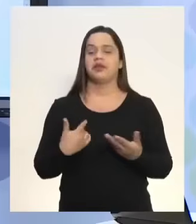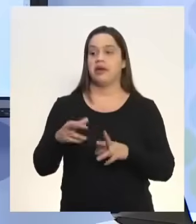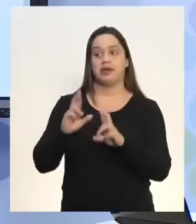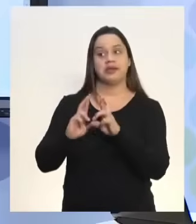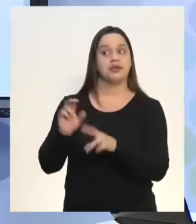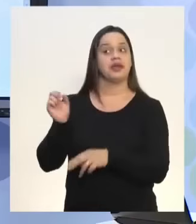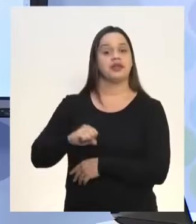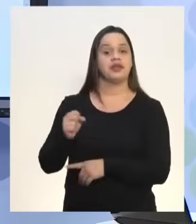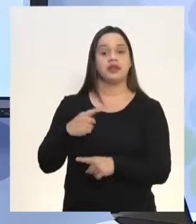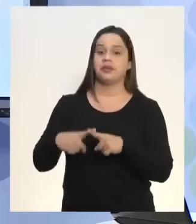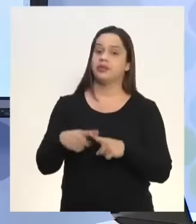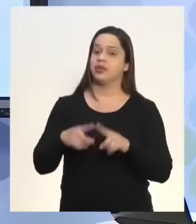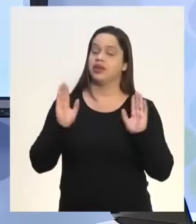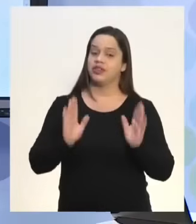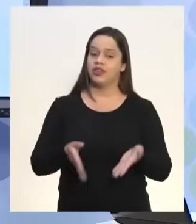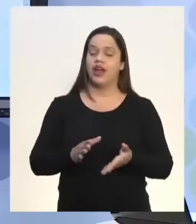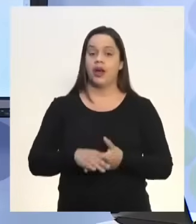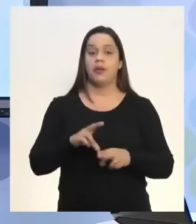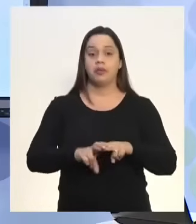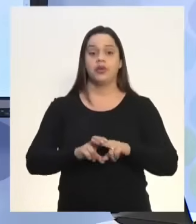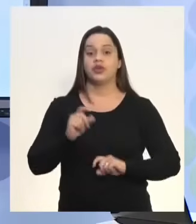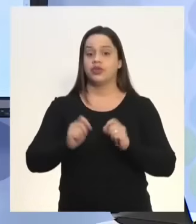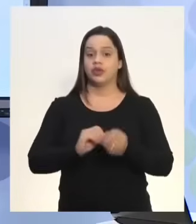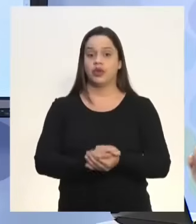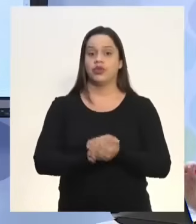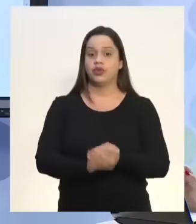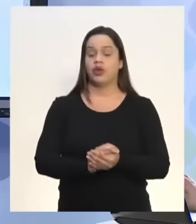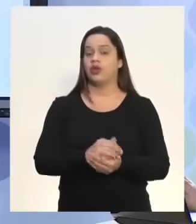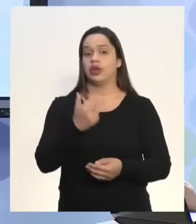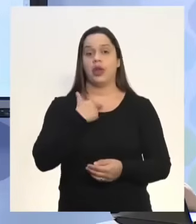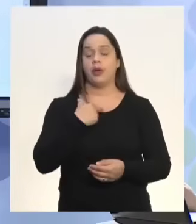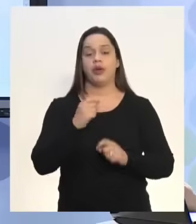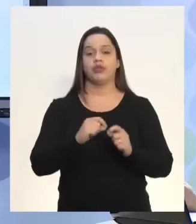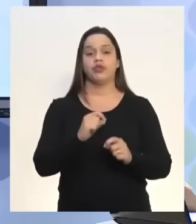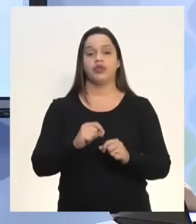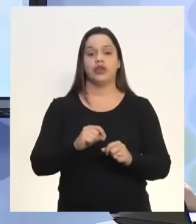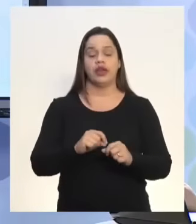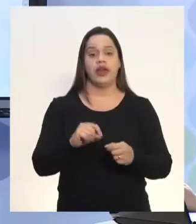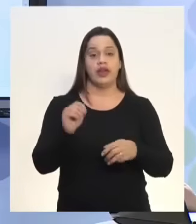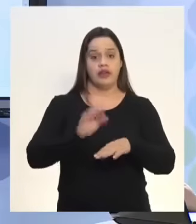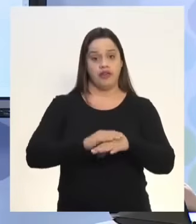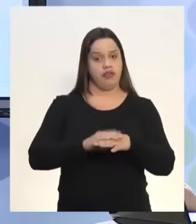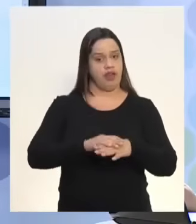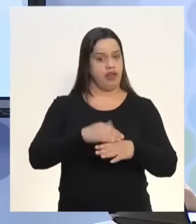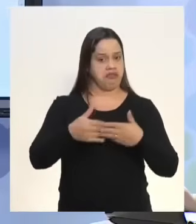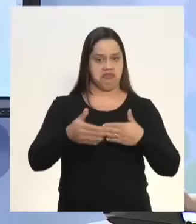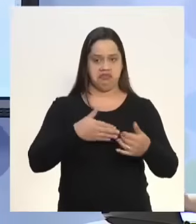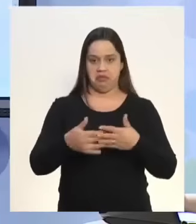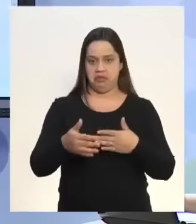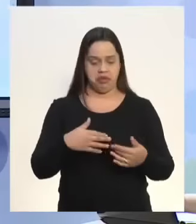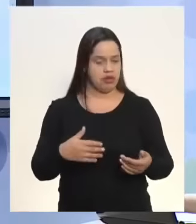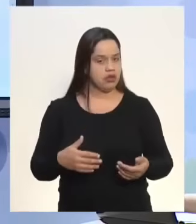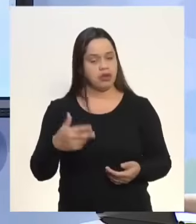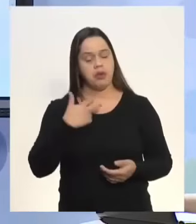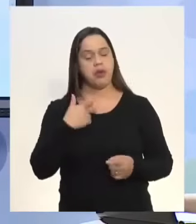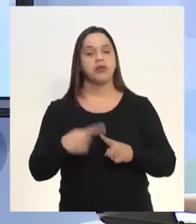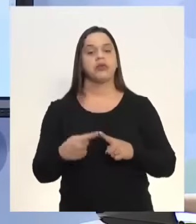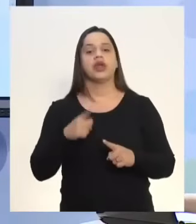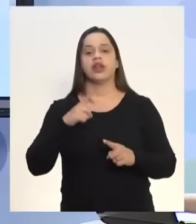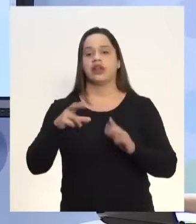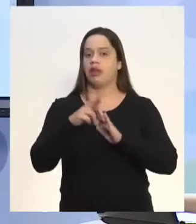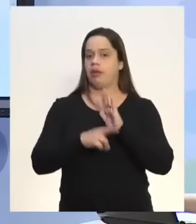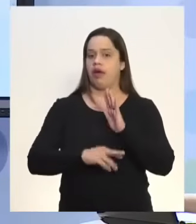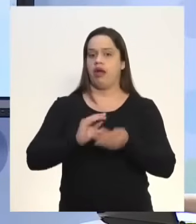sim, porque geralmente... Por isso que o dado também não pode ser construído de qualquer jeito, né? Não pode ser feito de qualquer forma aí, ele não pode